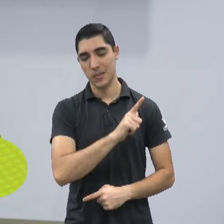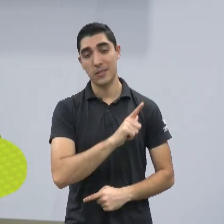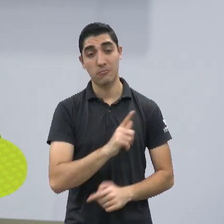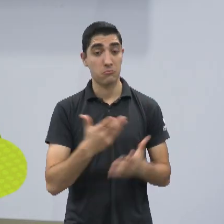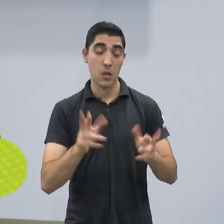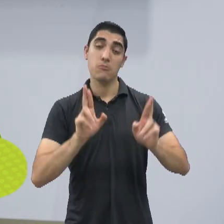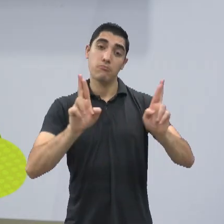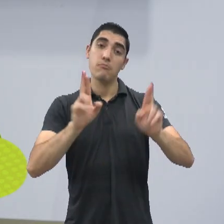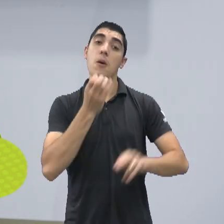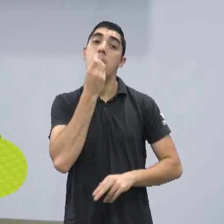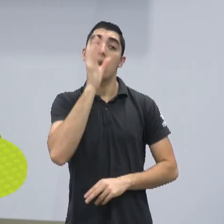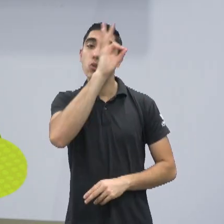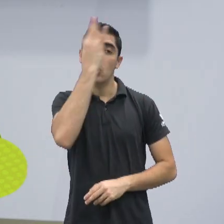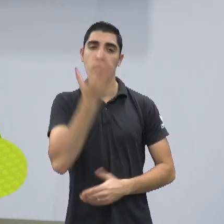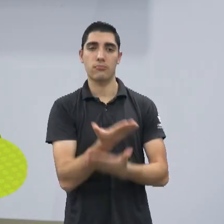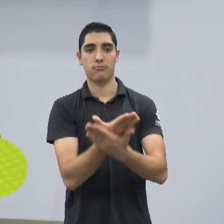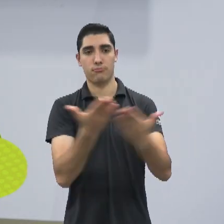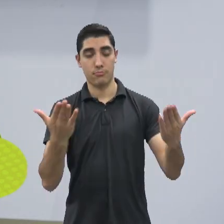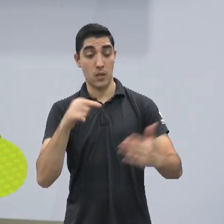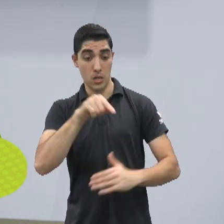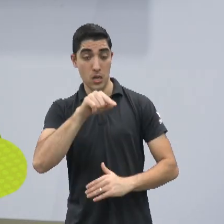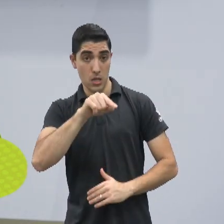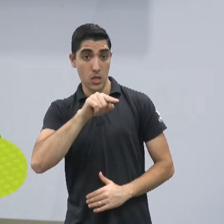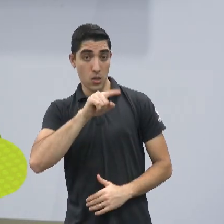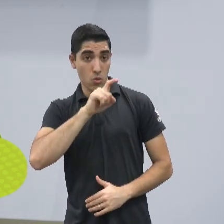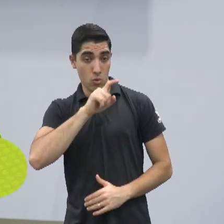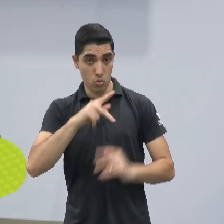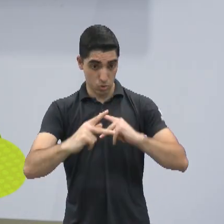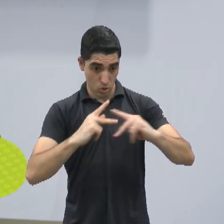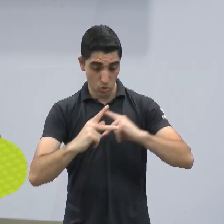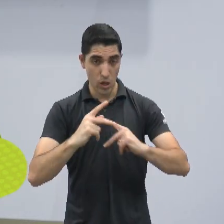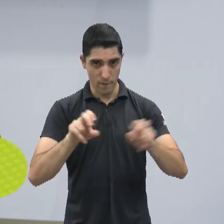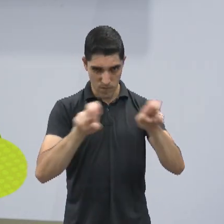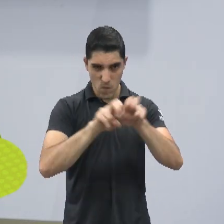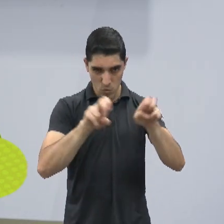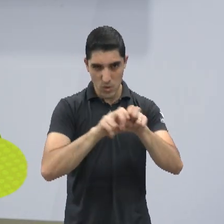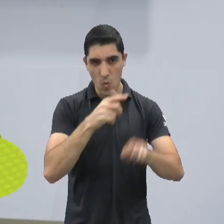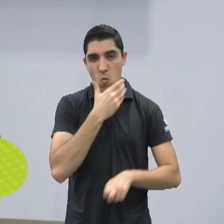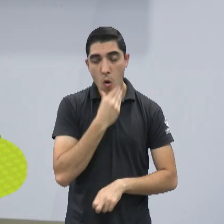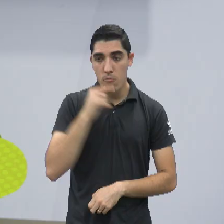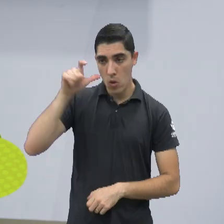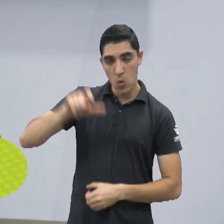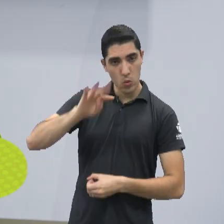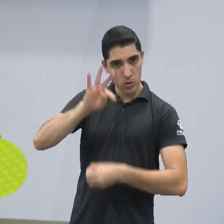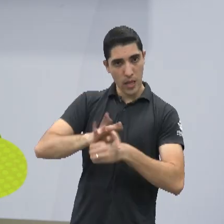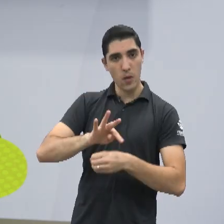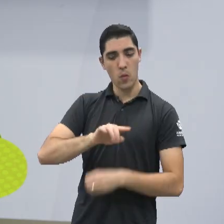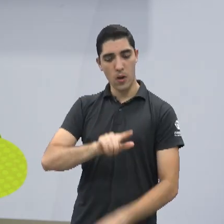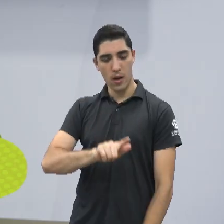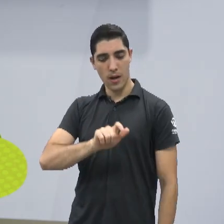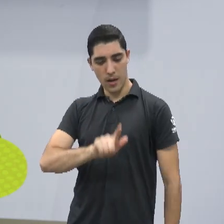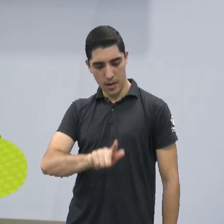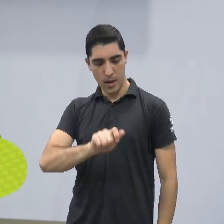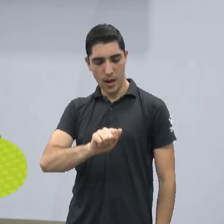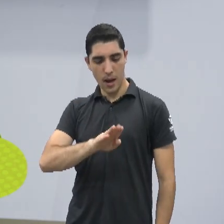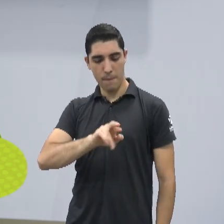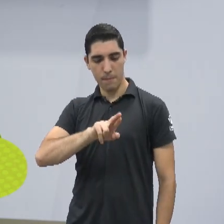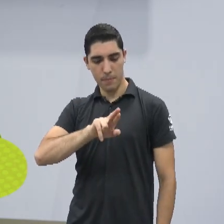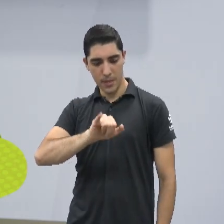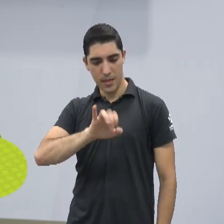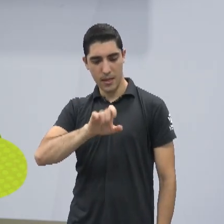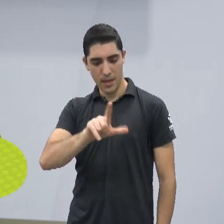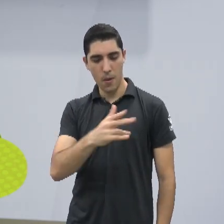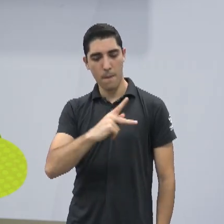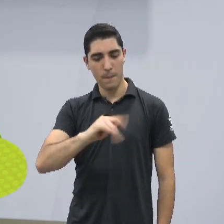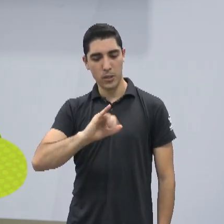deseja sorte, o time do São José Futsal, com o trabalho sendo comandado pelo Pichu, está fazendo uma temporada muito boa, foi bem na Liga